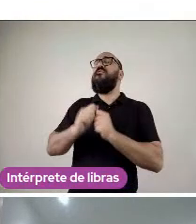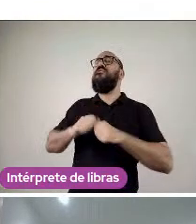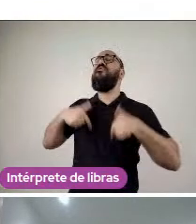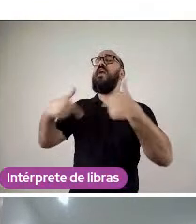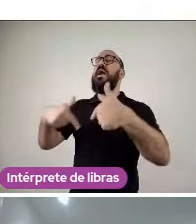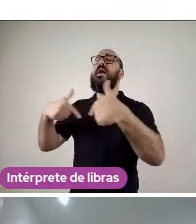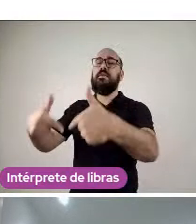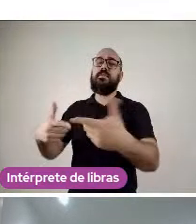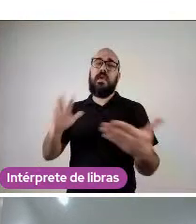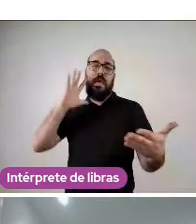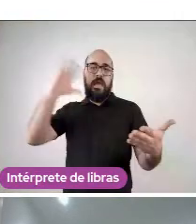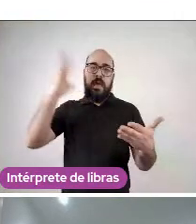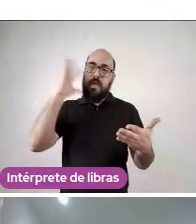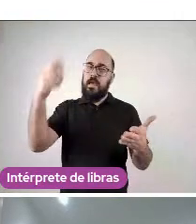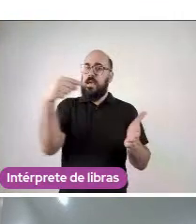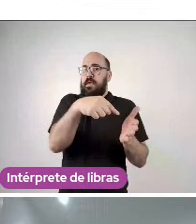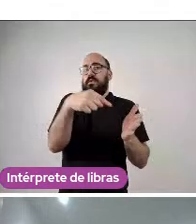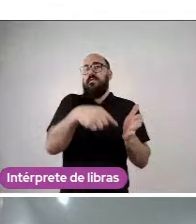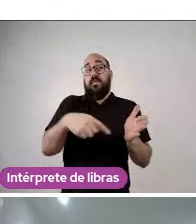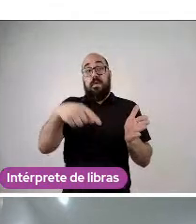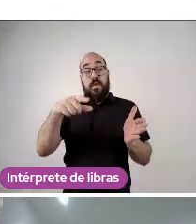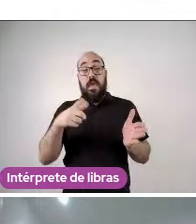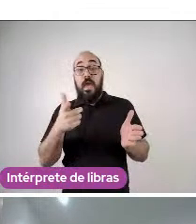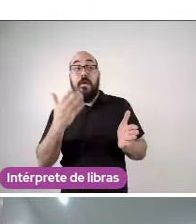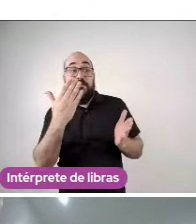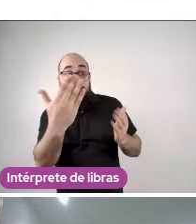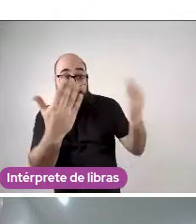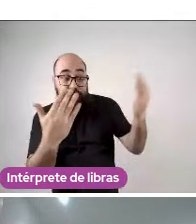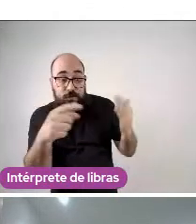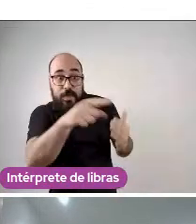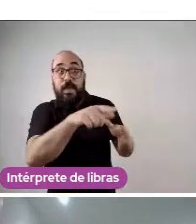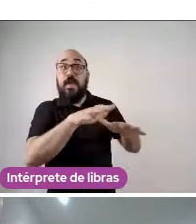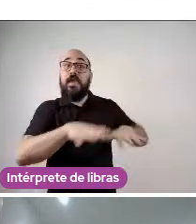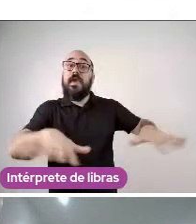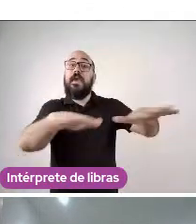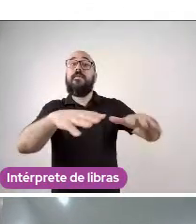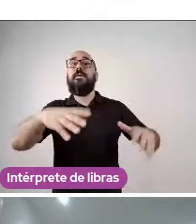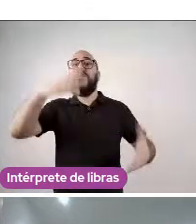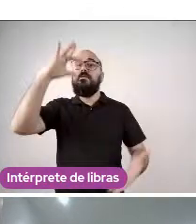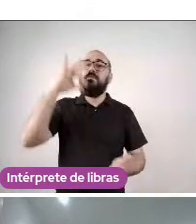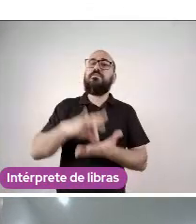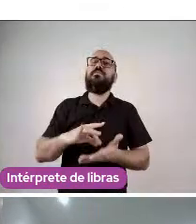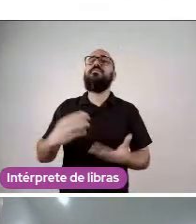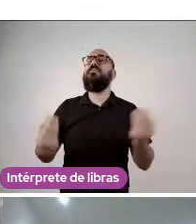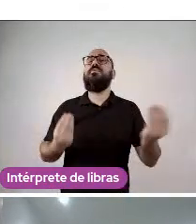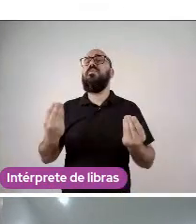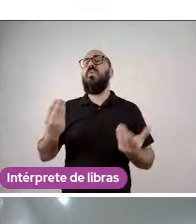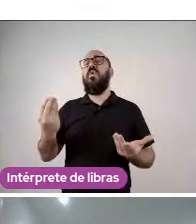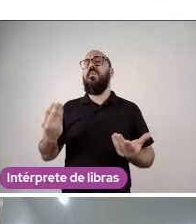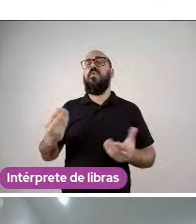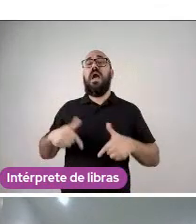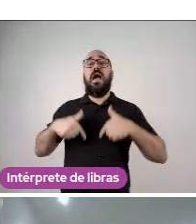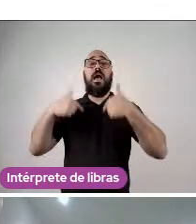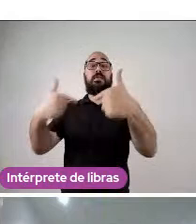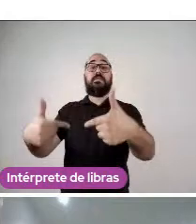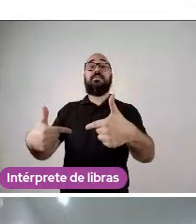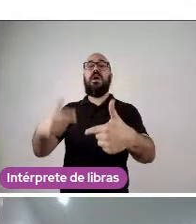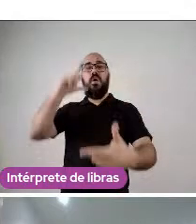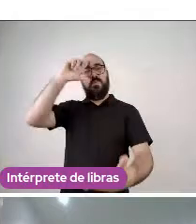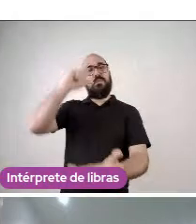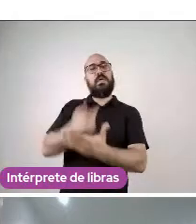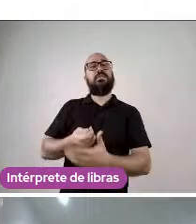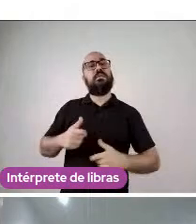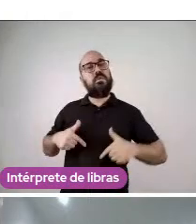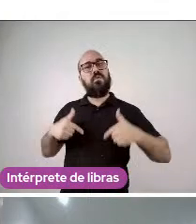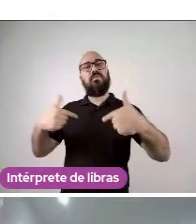modelos mais realísticos, mais próximos, com uma margem de erro menor, e assim a gente pudesse tomar essa decisão